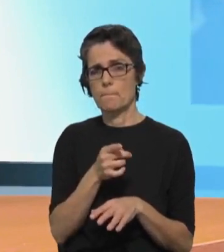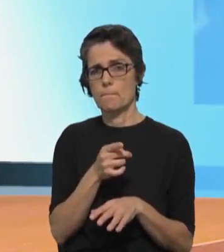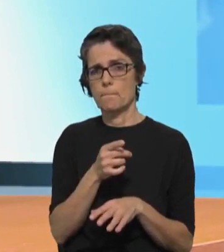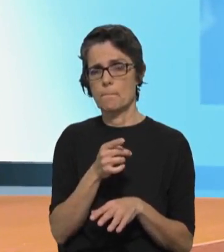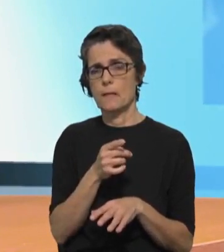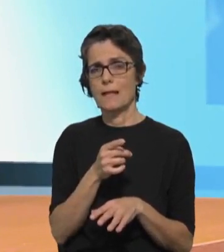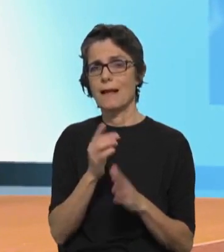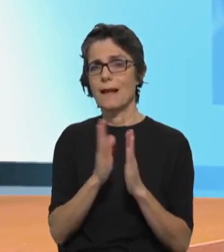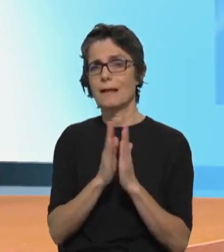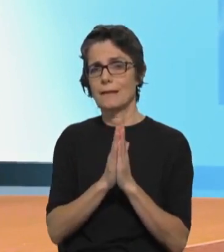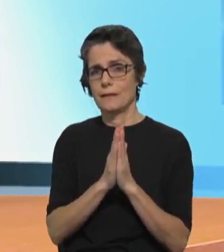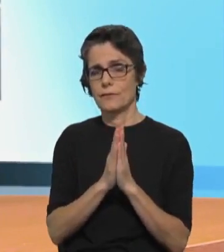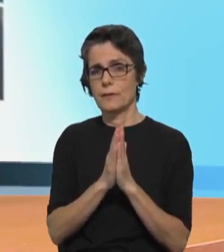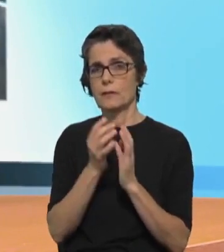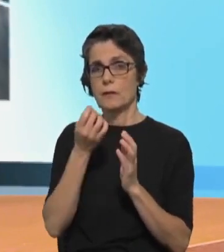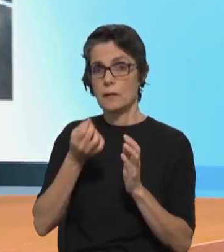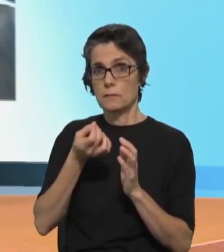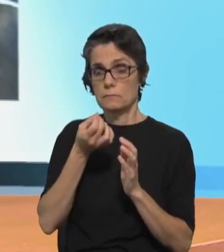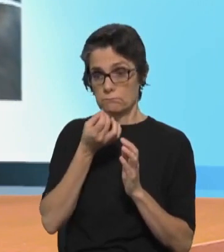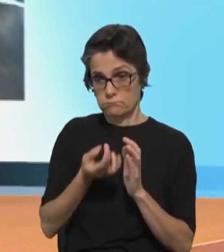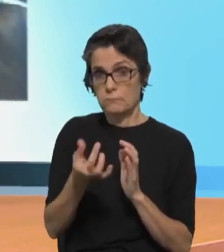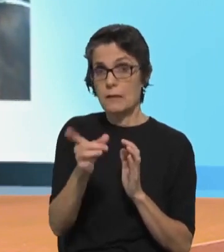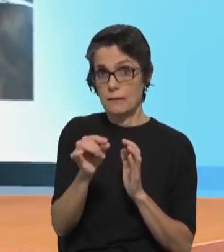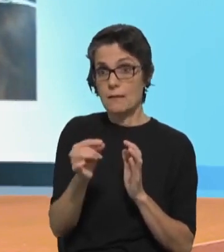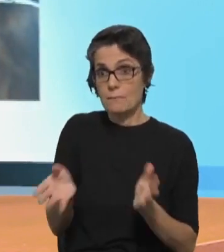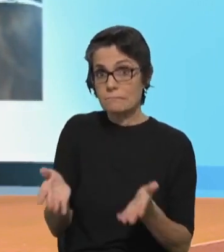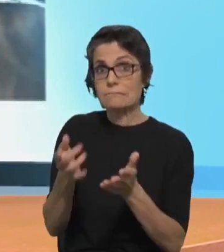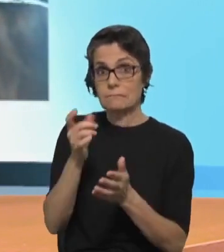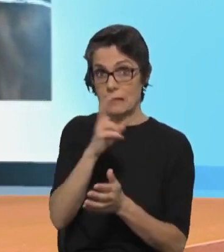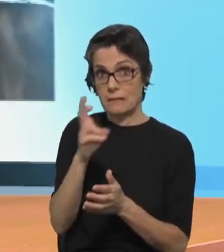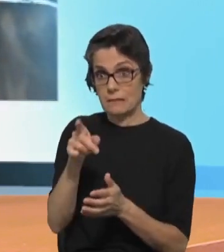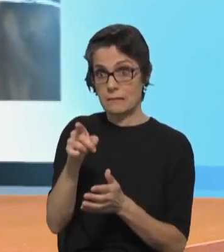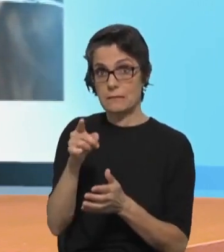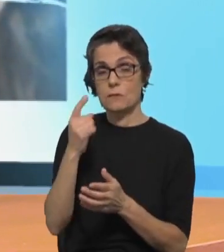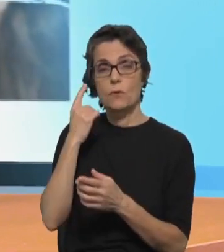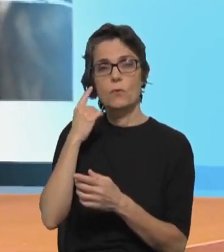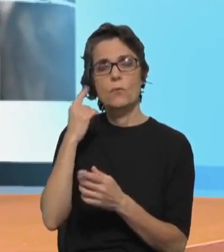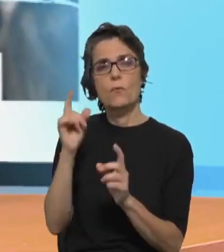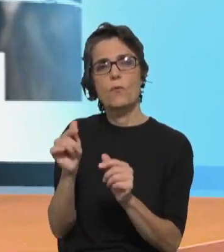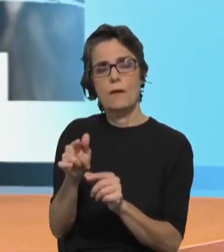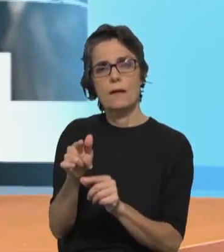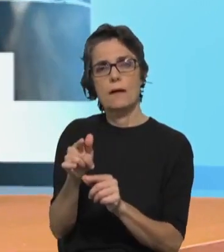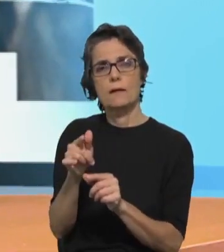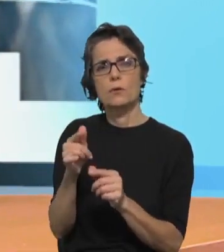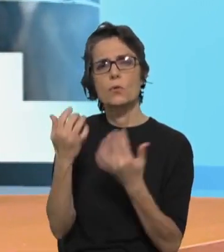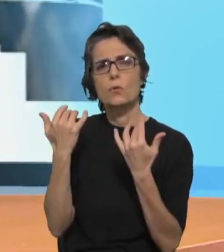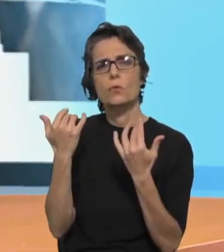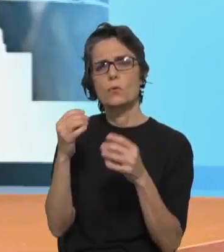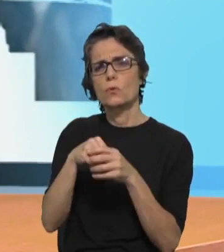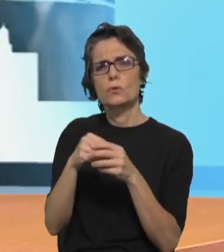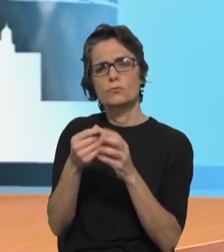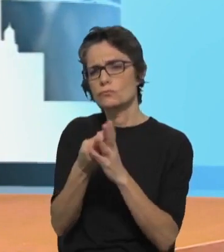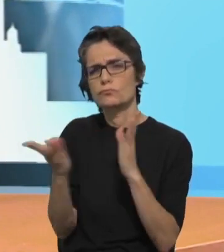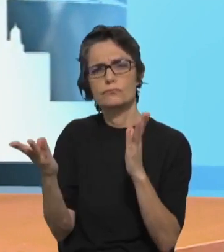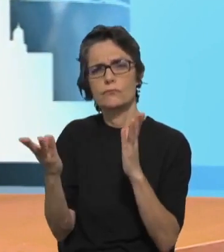a Igreja não só permite, mas estimula que a Rádio Renascença seja uma estação que transmita todo o tipo de conteúdos. Portanto,